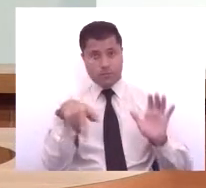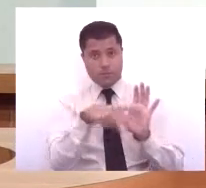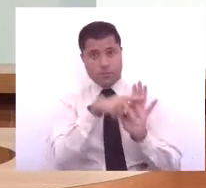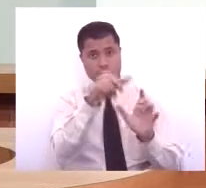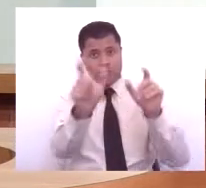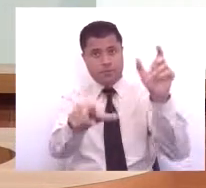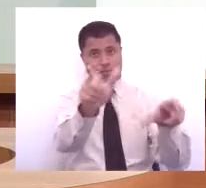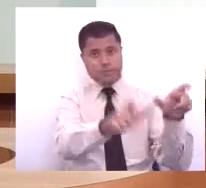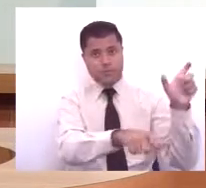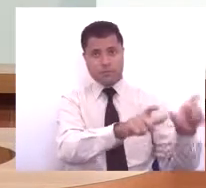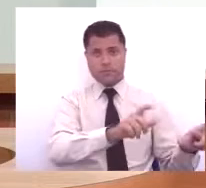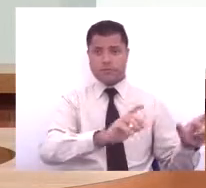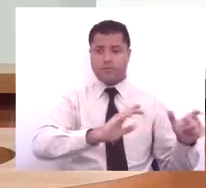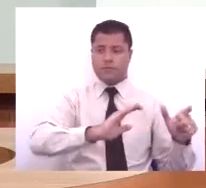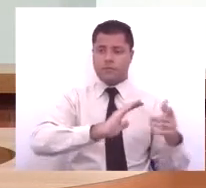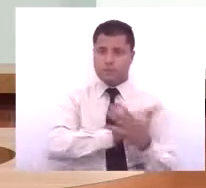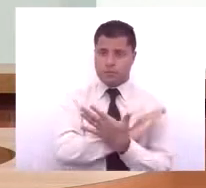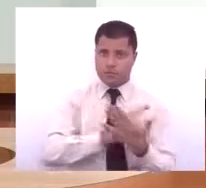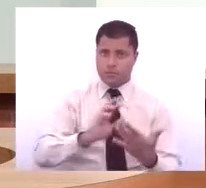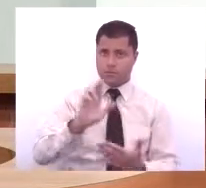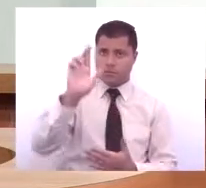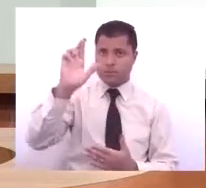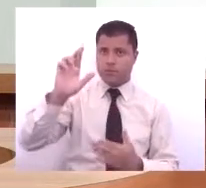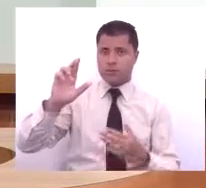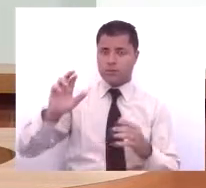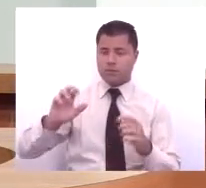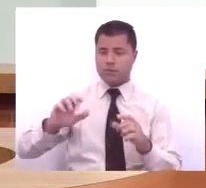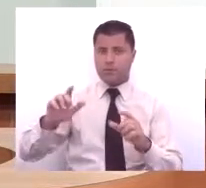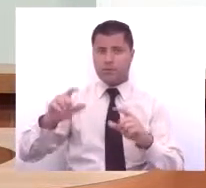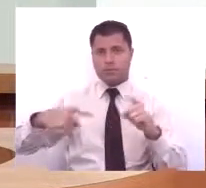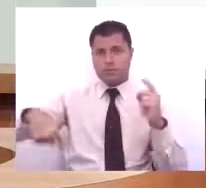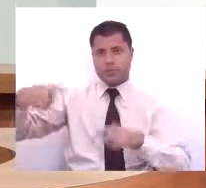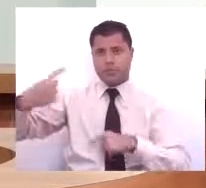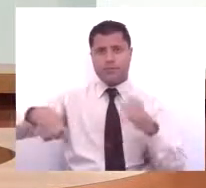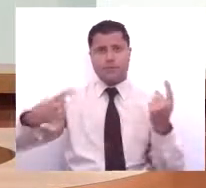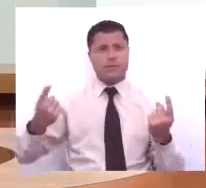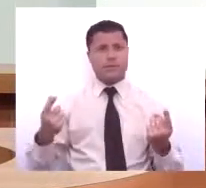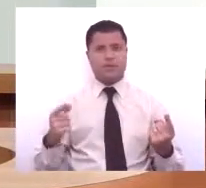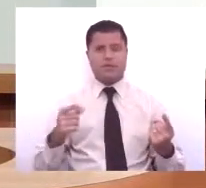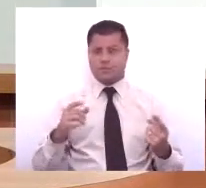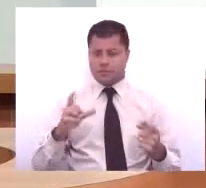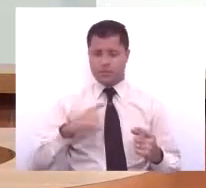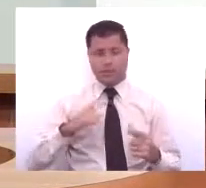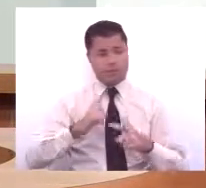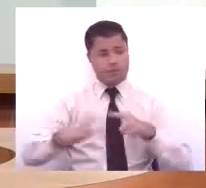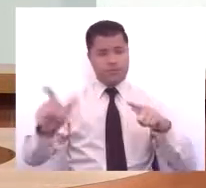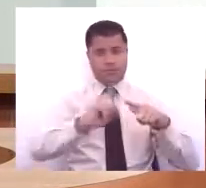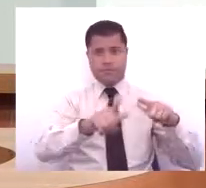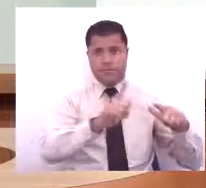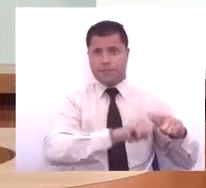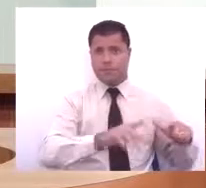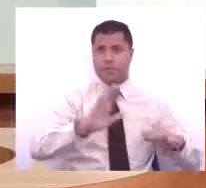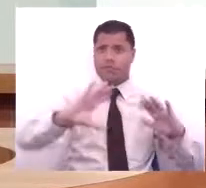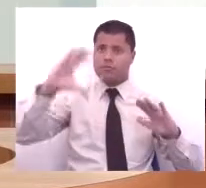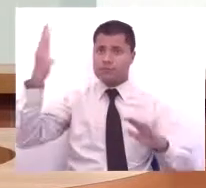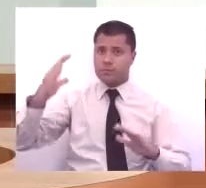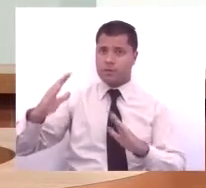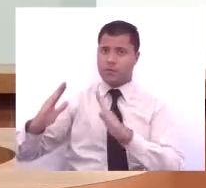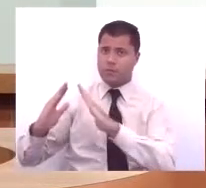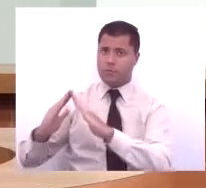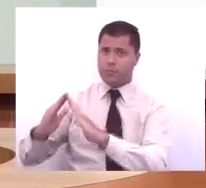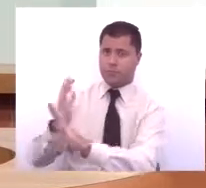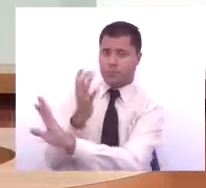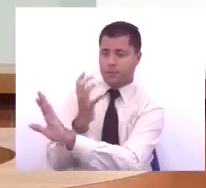para quem coordenava campanhas, porque era um tal de um bota cavalete, o outro destrói cavalete, cai na rua. Eu vi